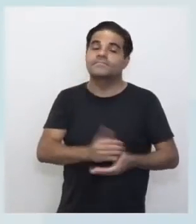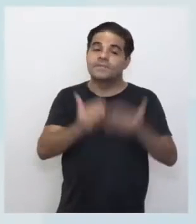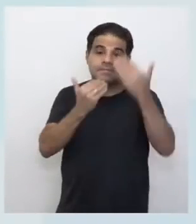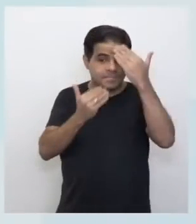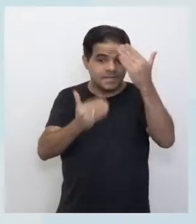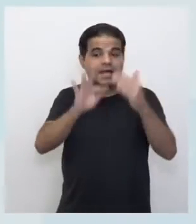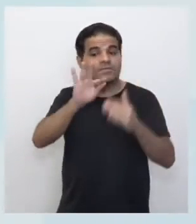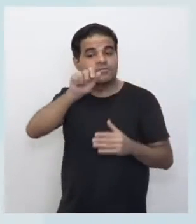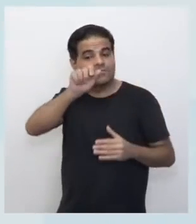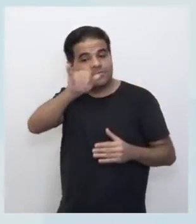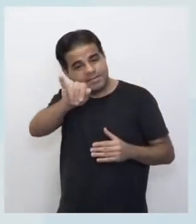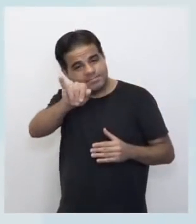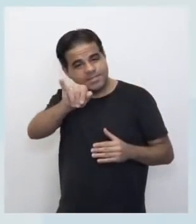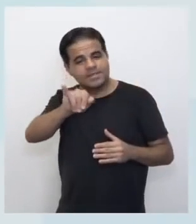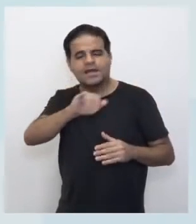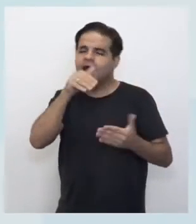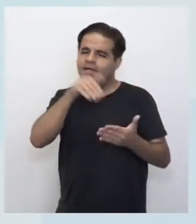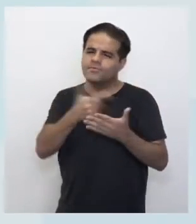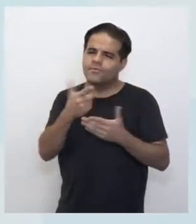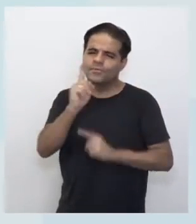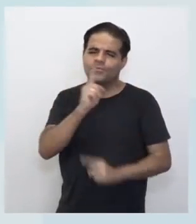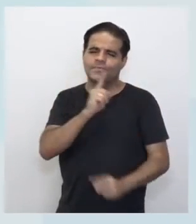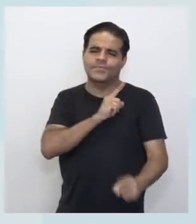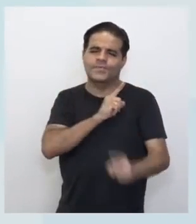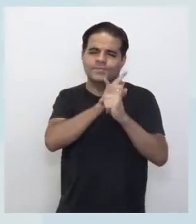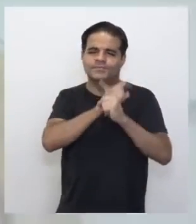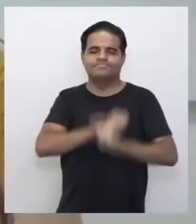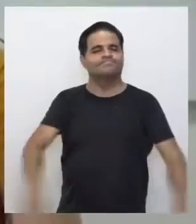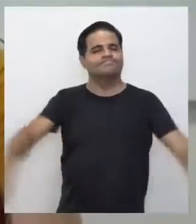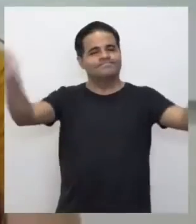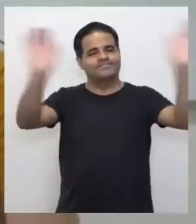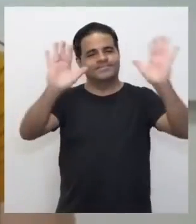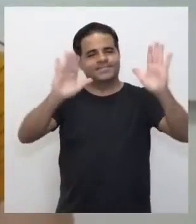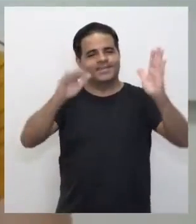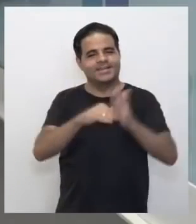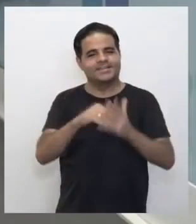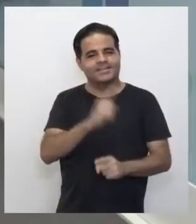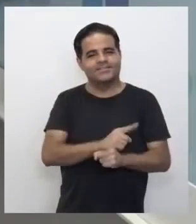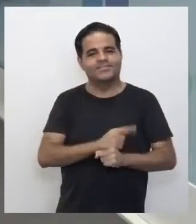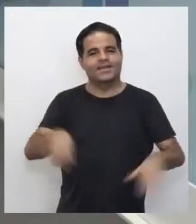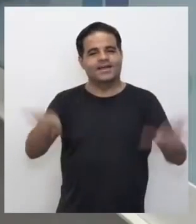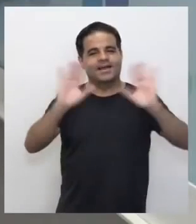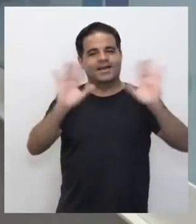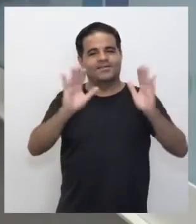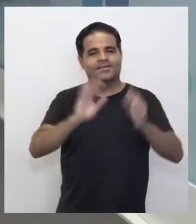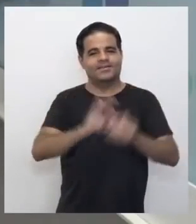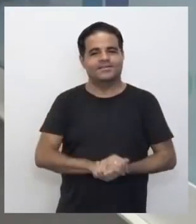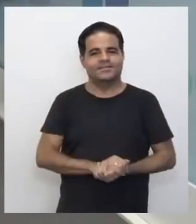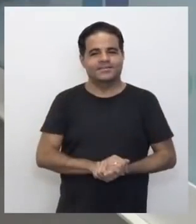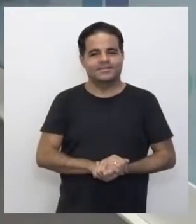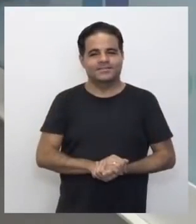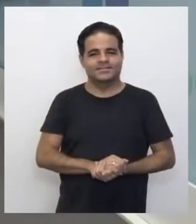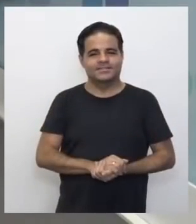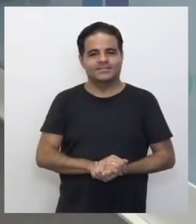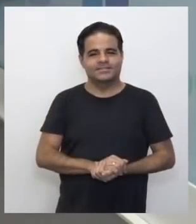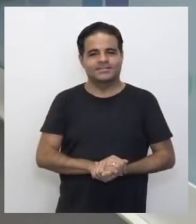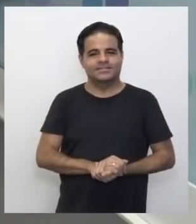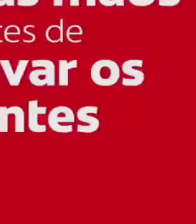Obrigada, Fabi. Até a próxima, gente. Até a próxima aula.